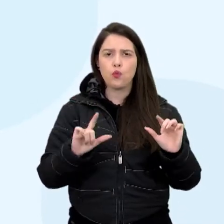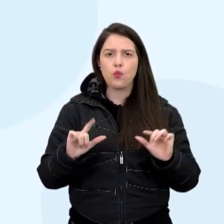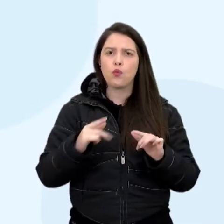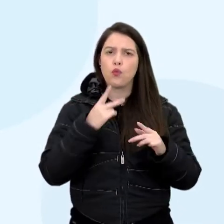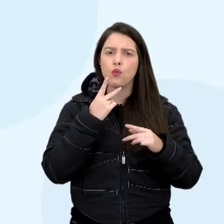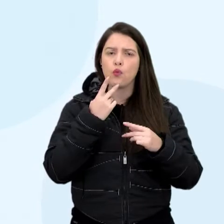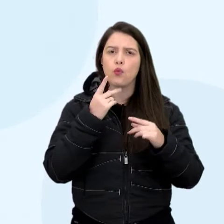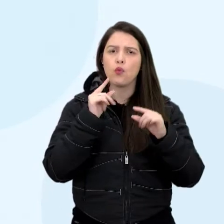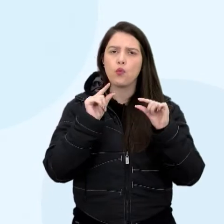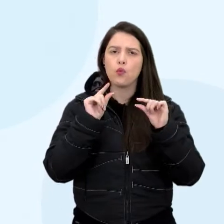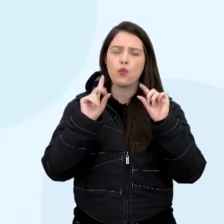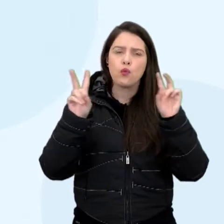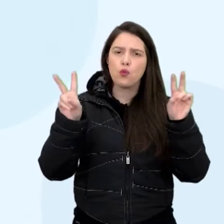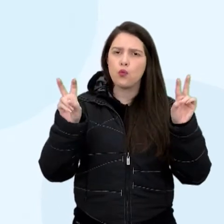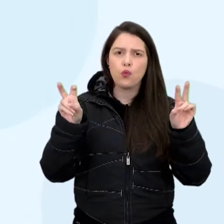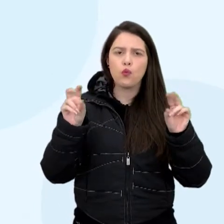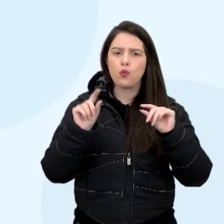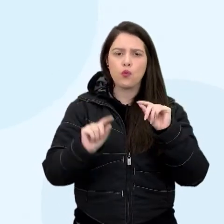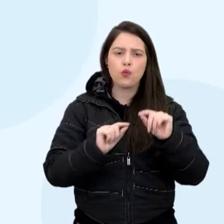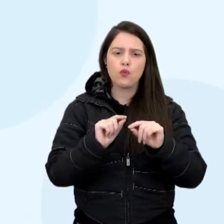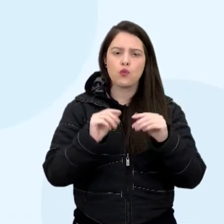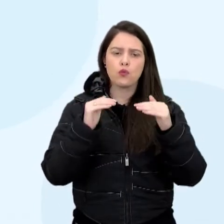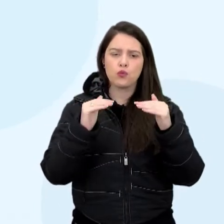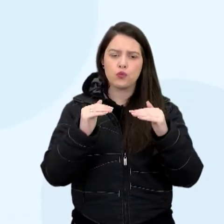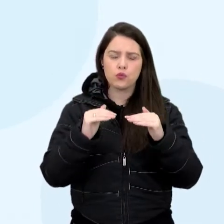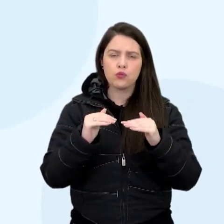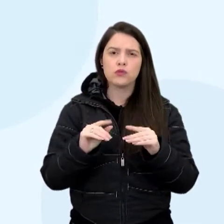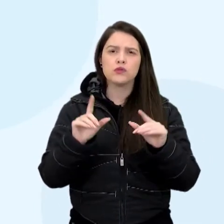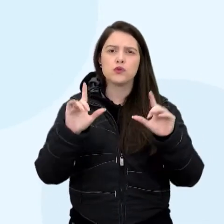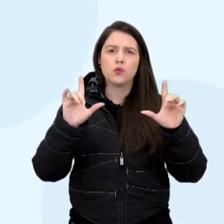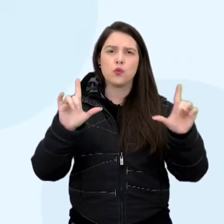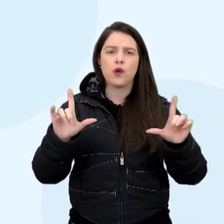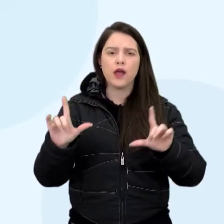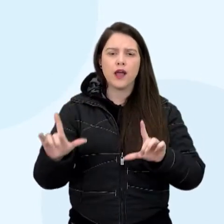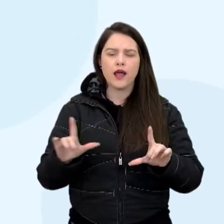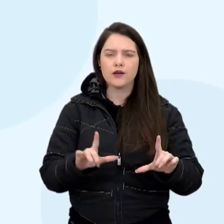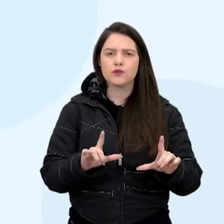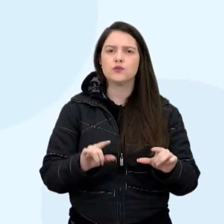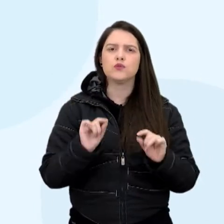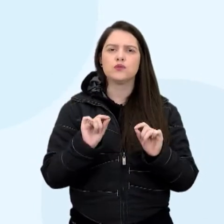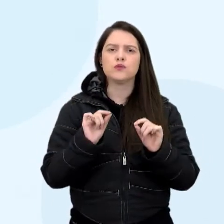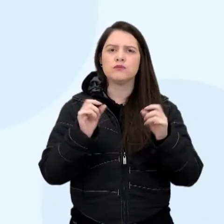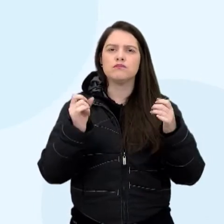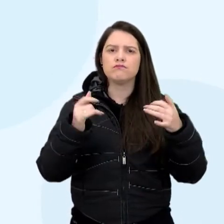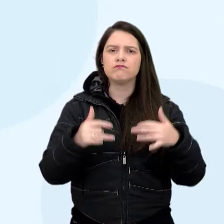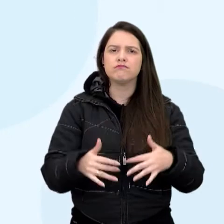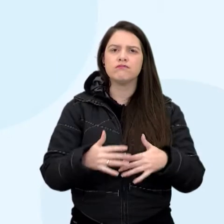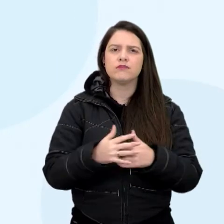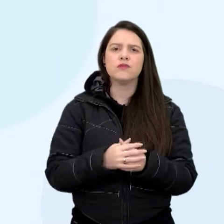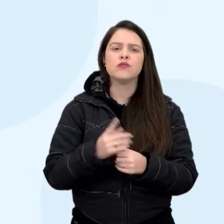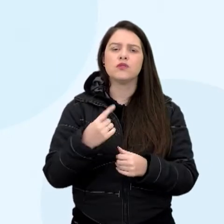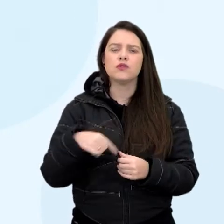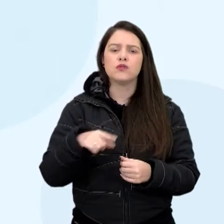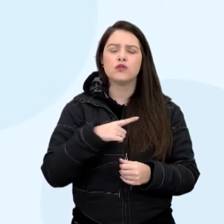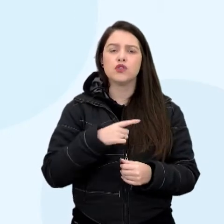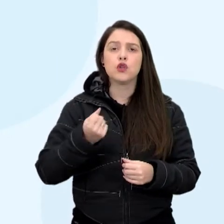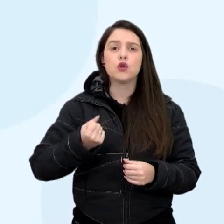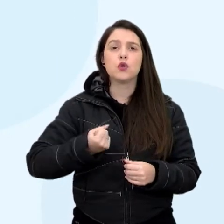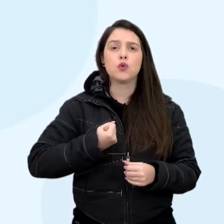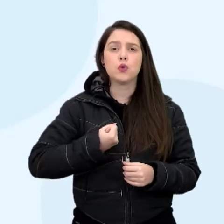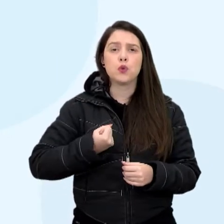pouquinho sobre ele. Lembra o que esse quadro ele indicava? Né? Ele indicava o número